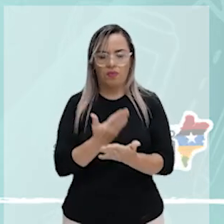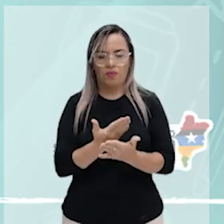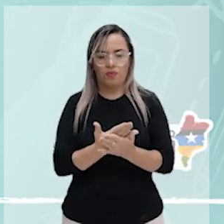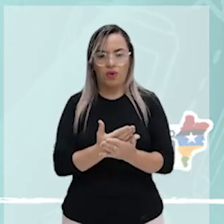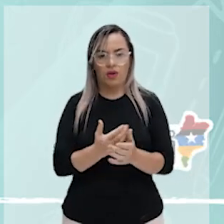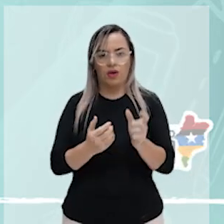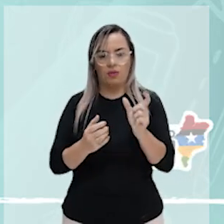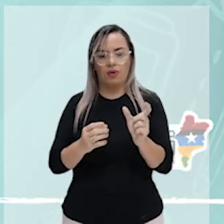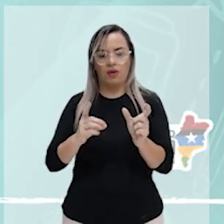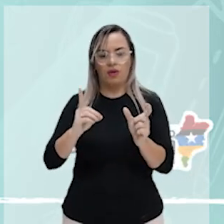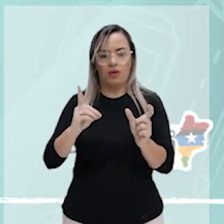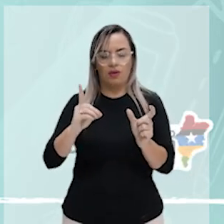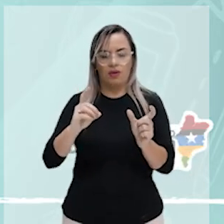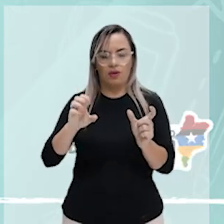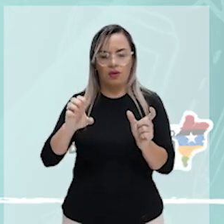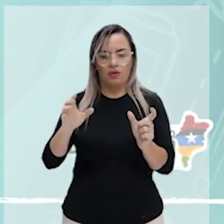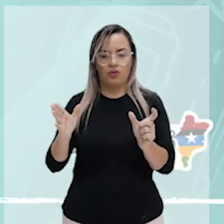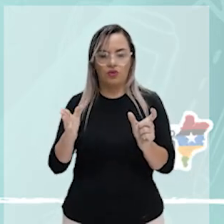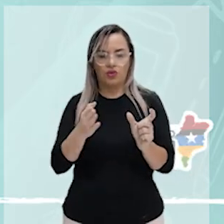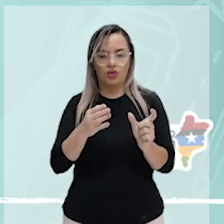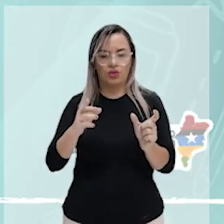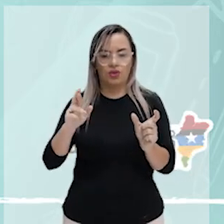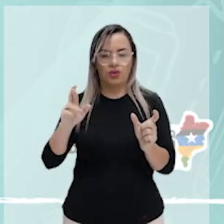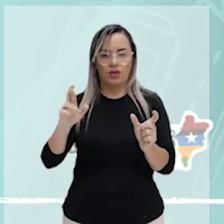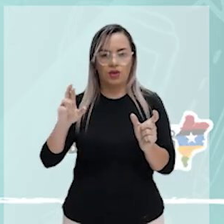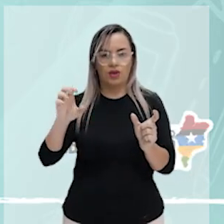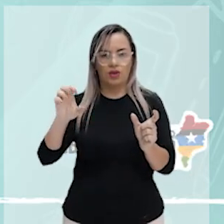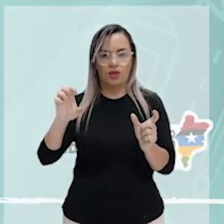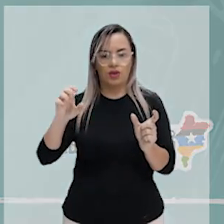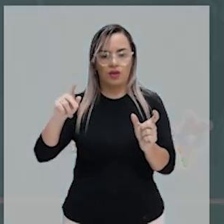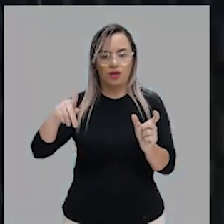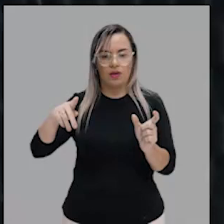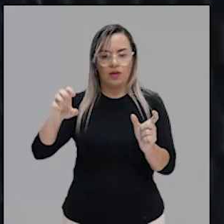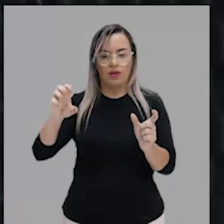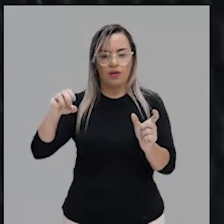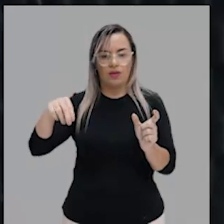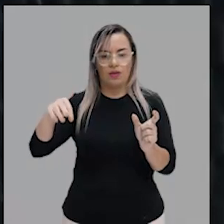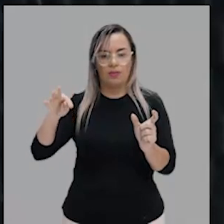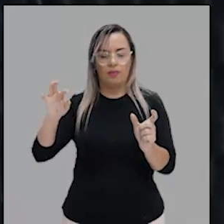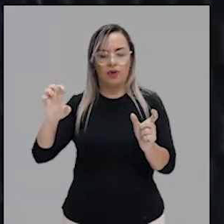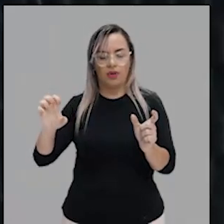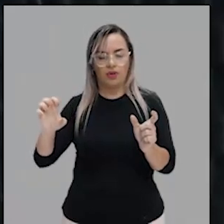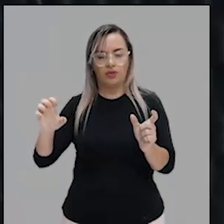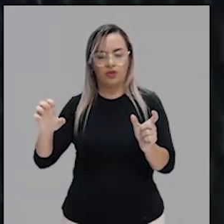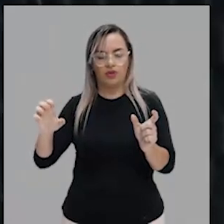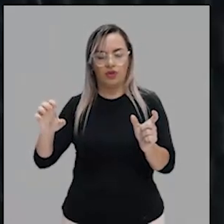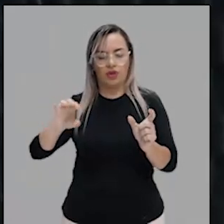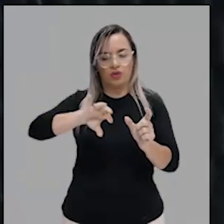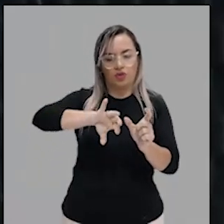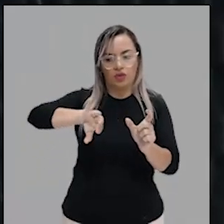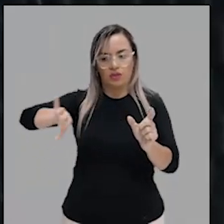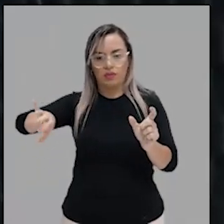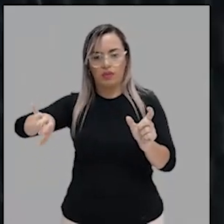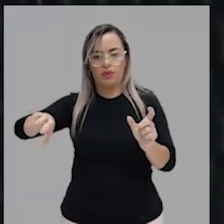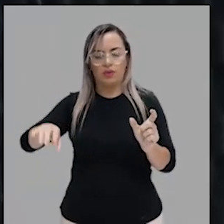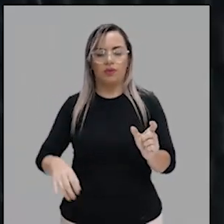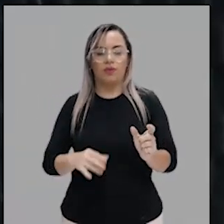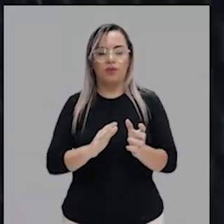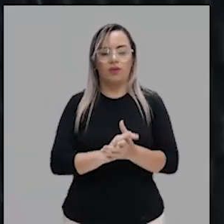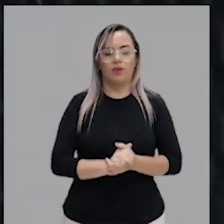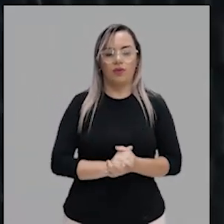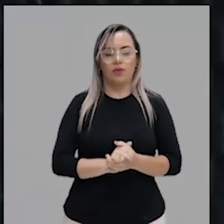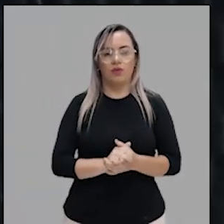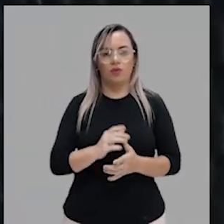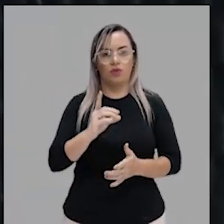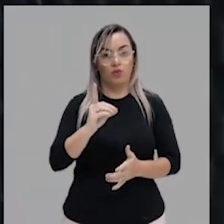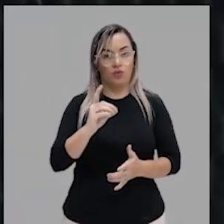se escreve separado, tá? Às vezes a gente encontra construções, de repente, ainda bota um R lá de quebra para juntar o pobre do de